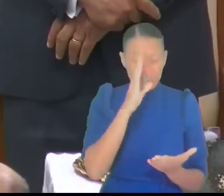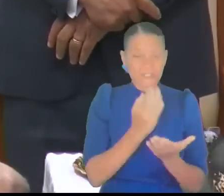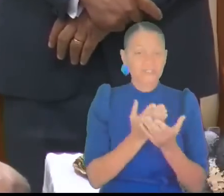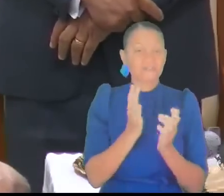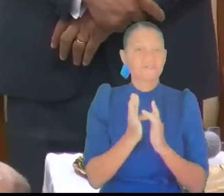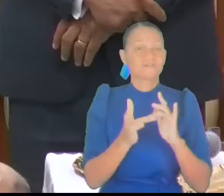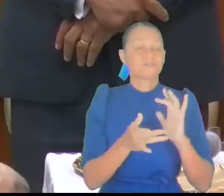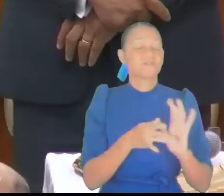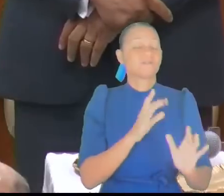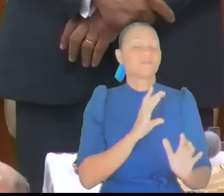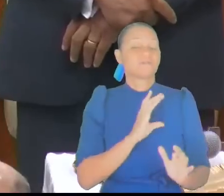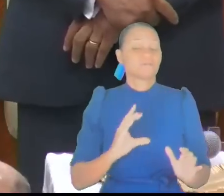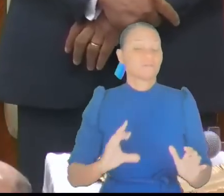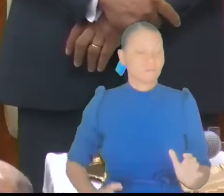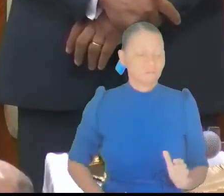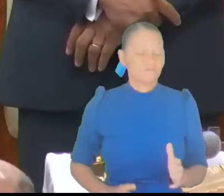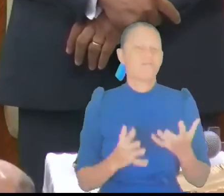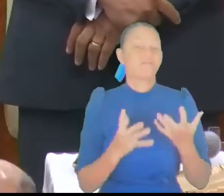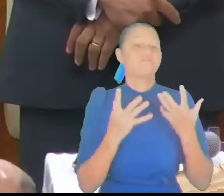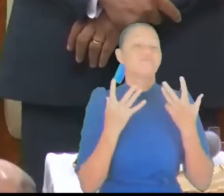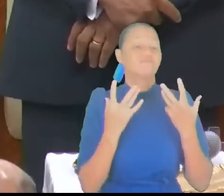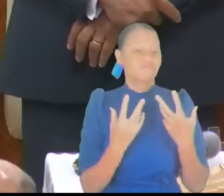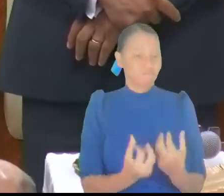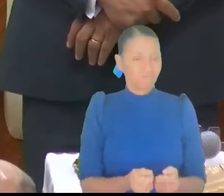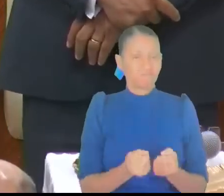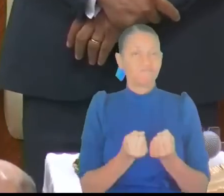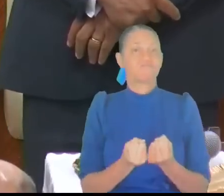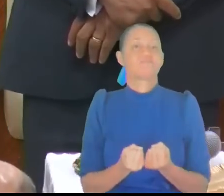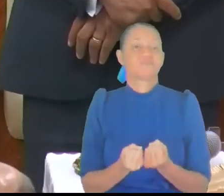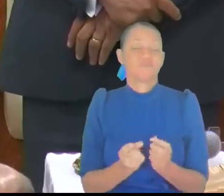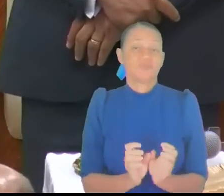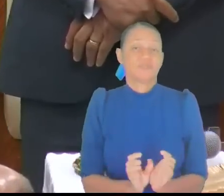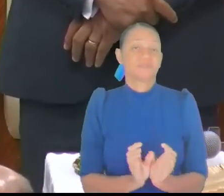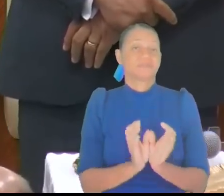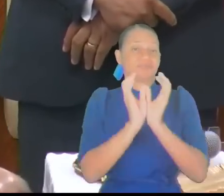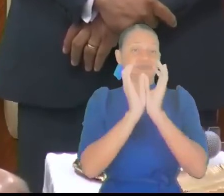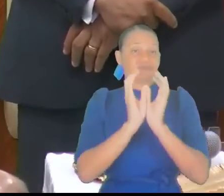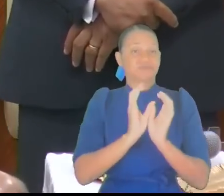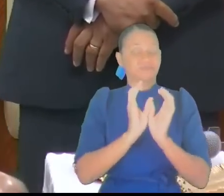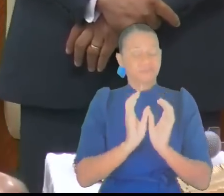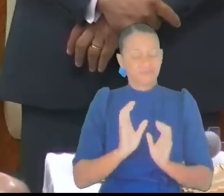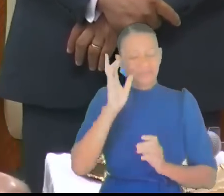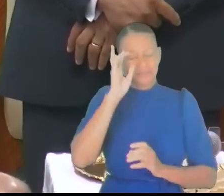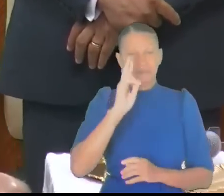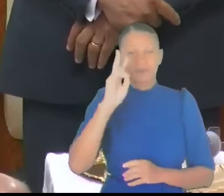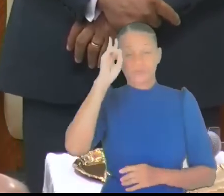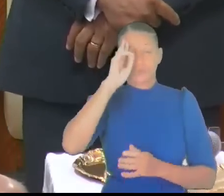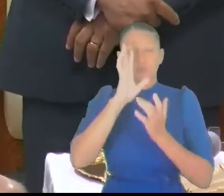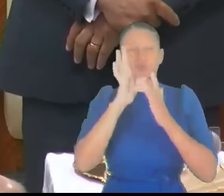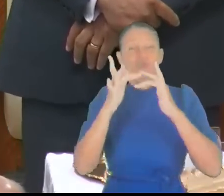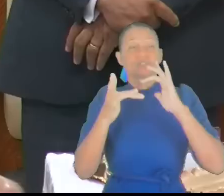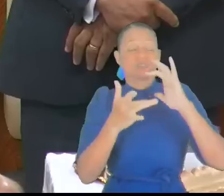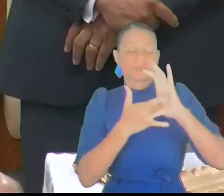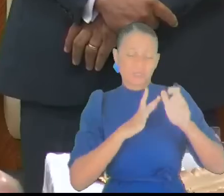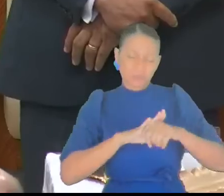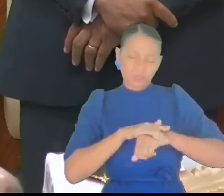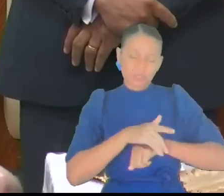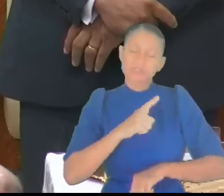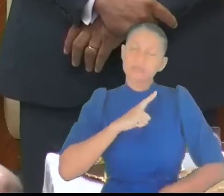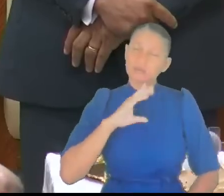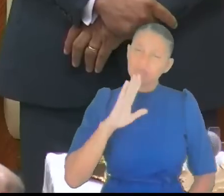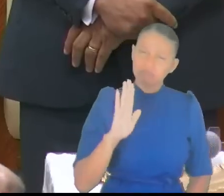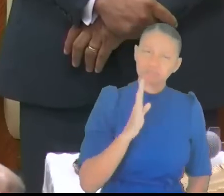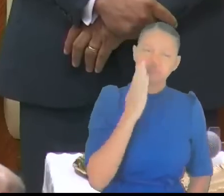pedirá o batismo e receberá a santa ceia do Senhor. Amém? O Senhor Jesus, na noite que foi traído,